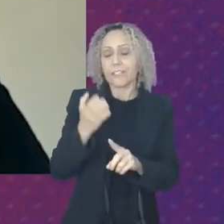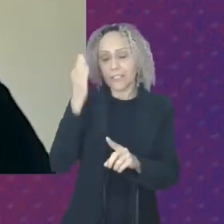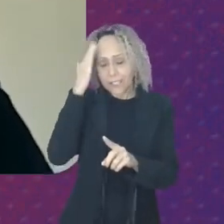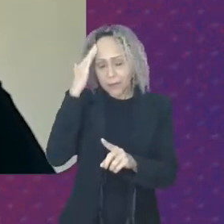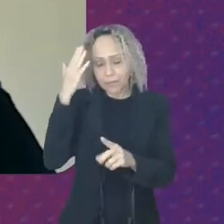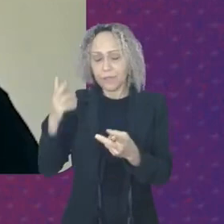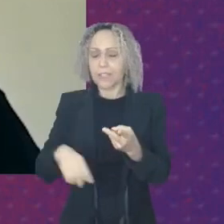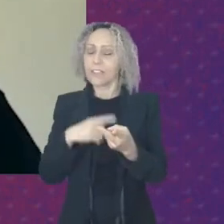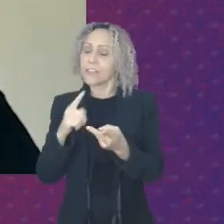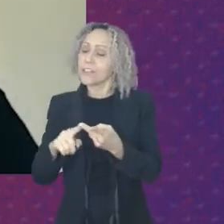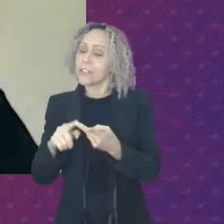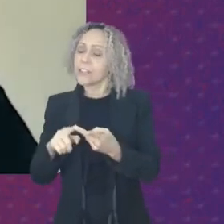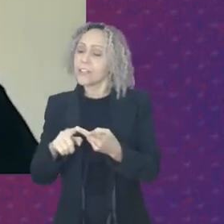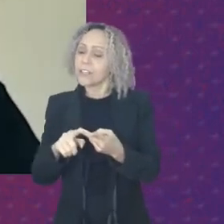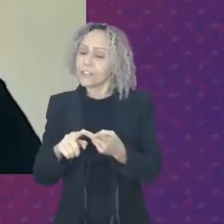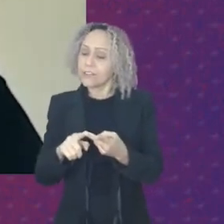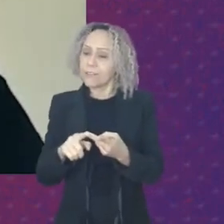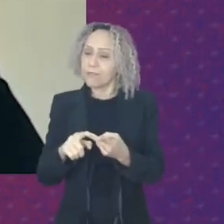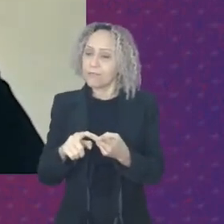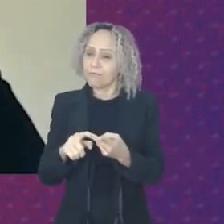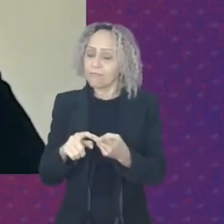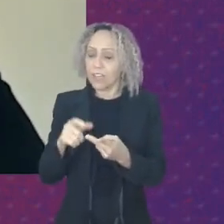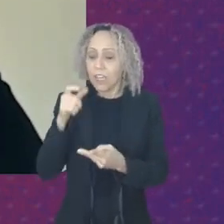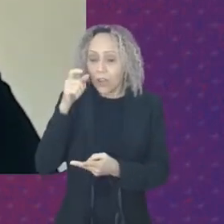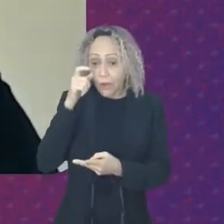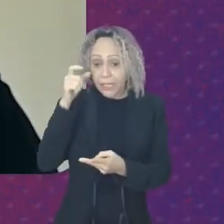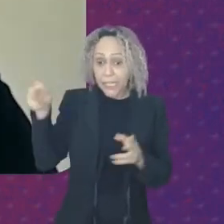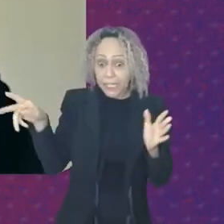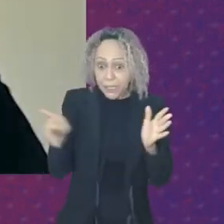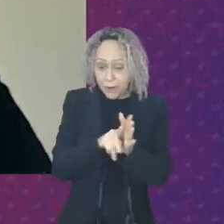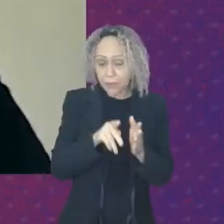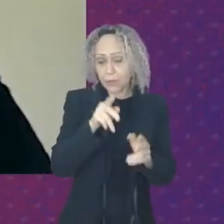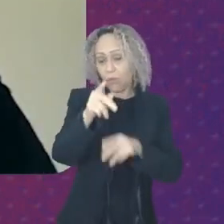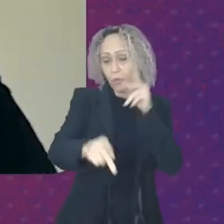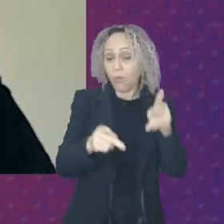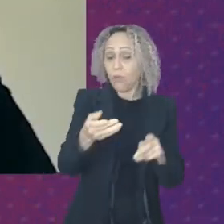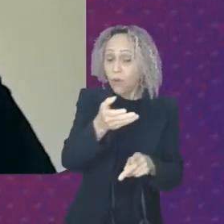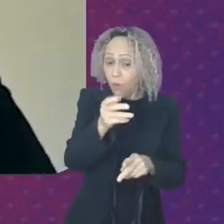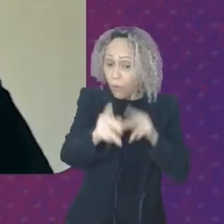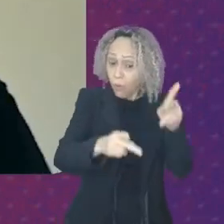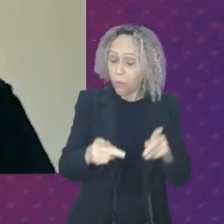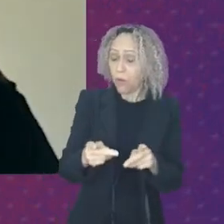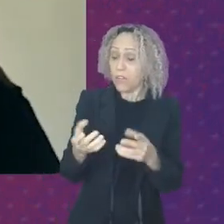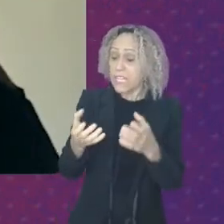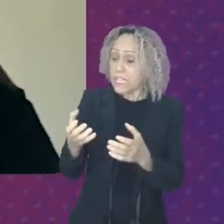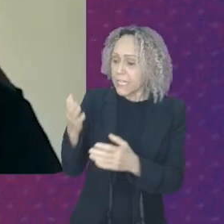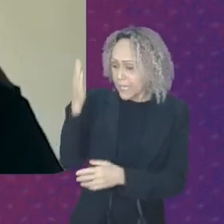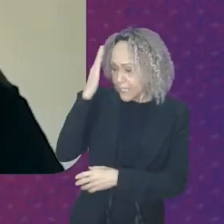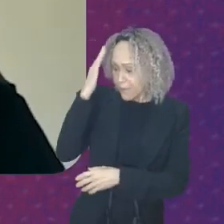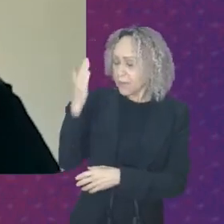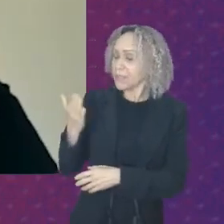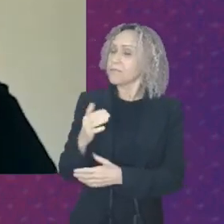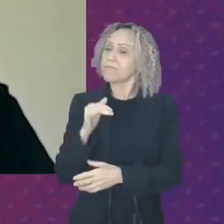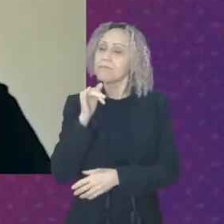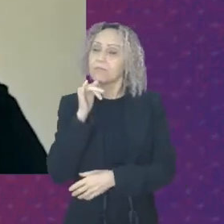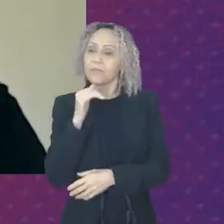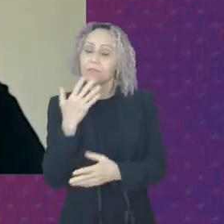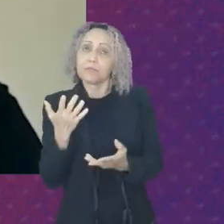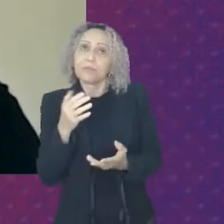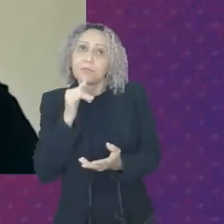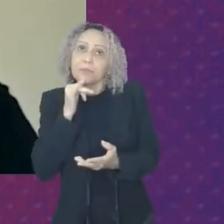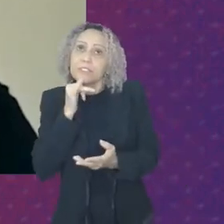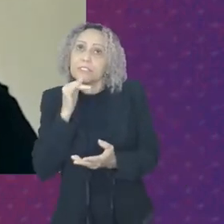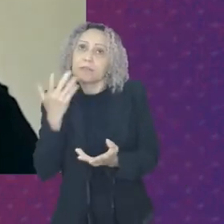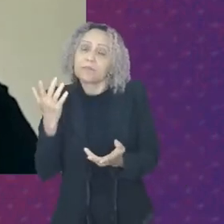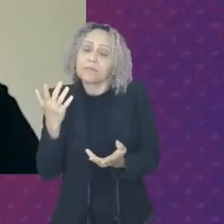LGBT do interior do estado de Goiás. Durante os últimos anos, o estado de Goiás tem tido números muito altos de violência contra